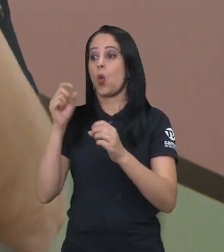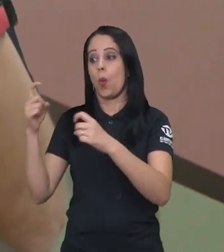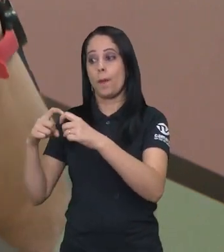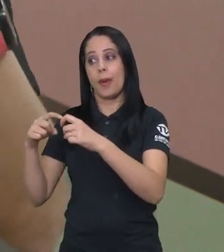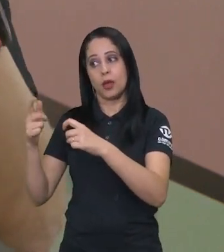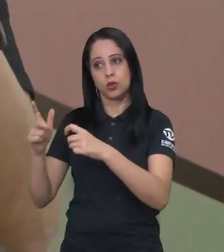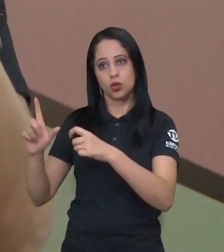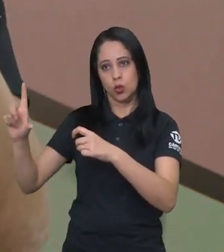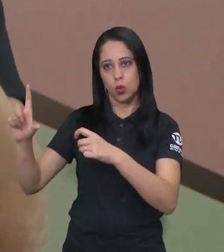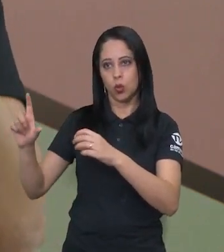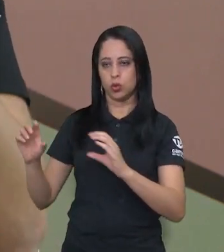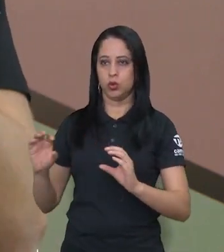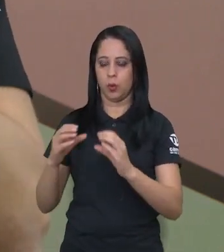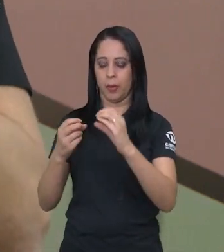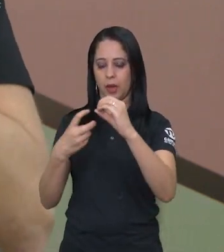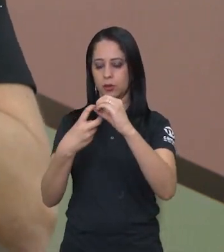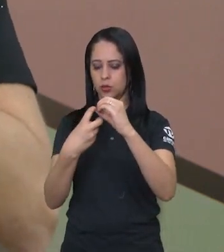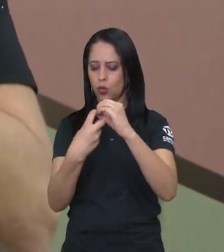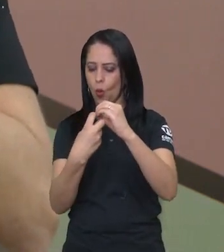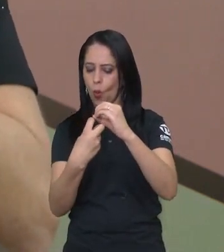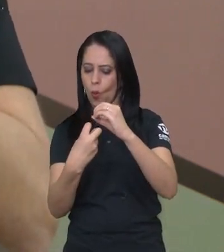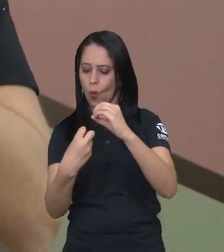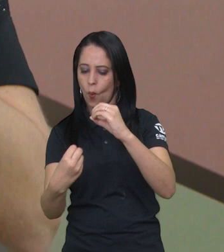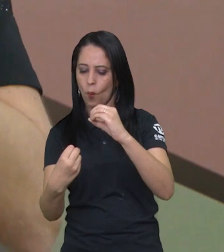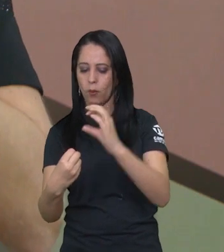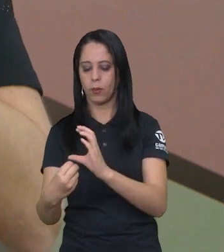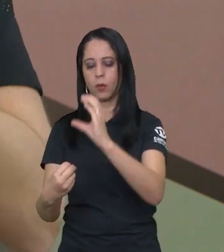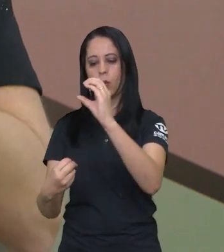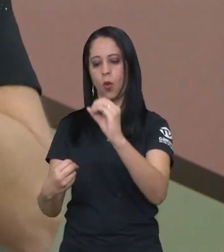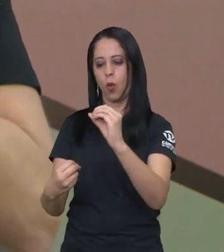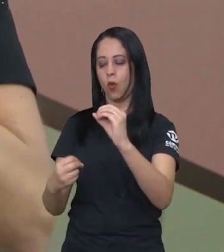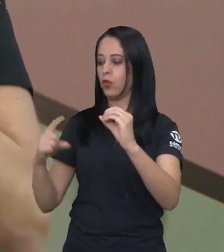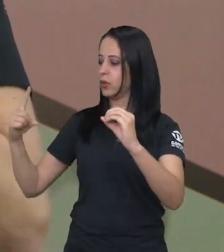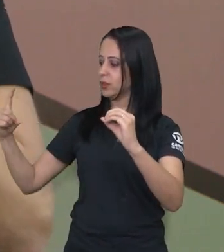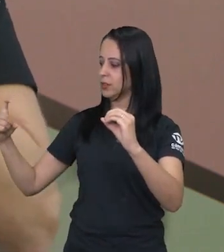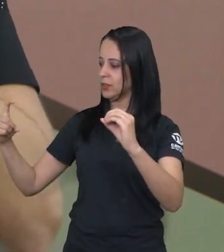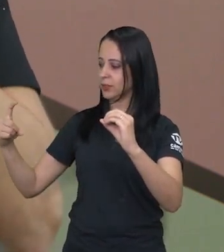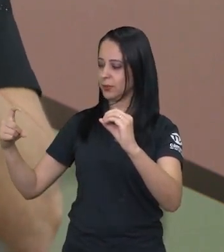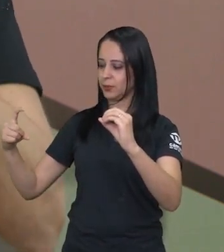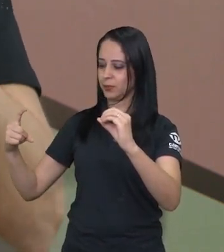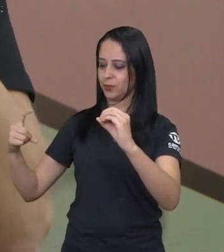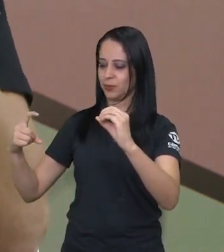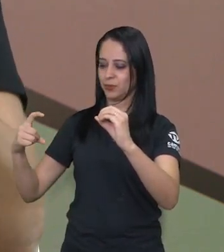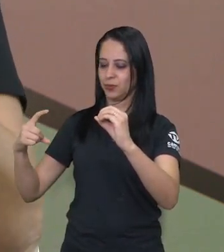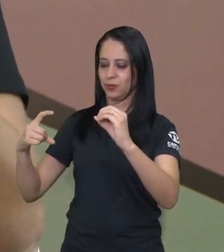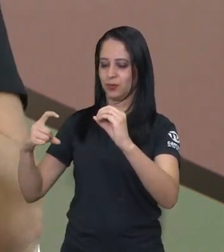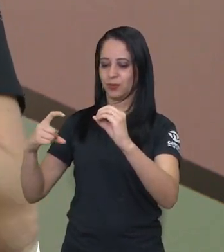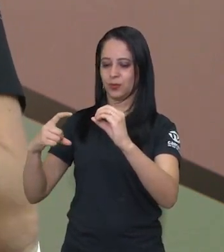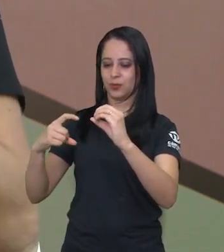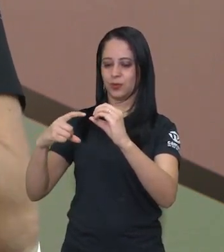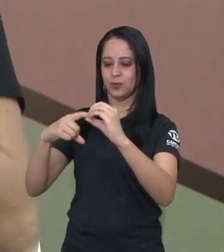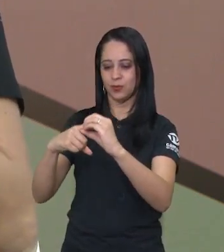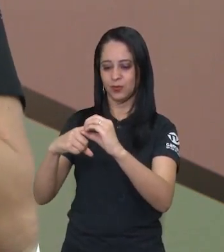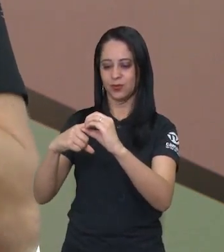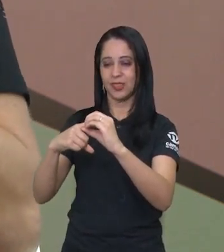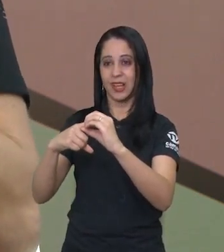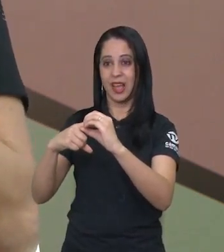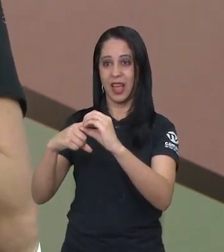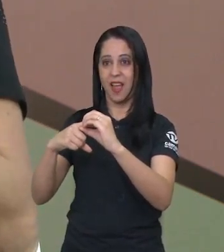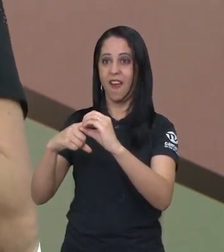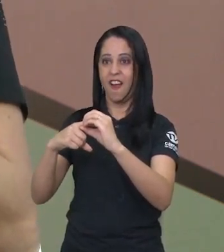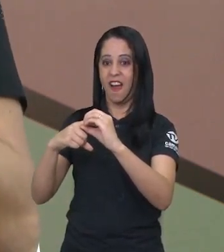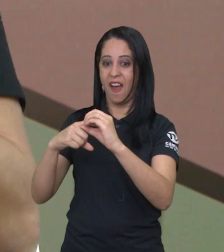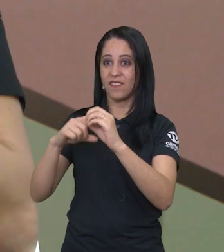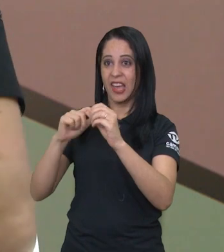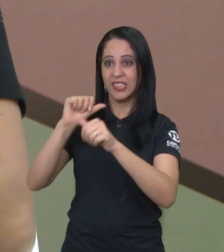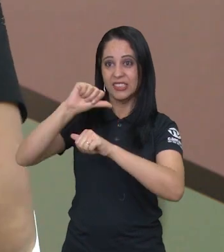vai juntar o óvulo com o espermatozoide e vai ocorrer a fertilização. Todos os óvulos vão fertilizar?